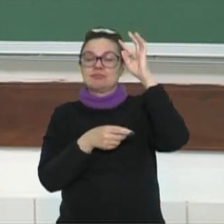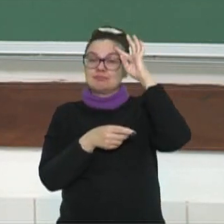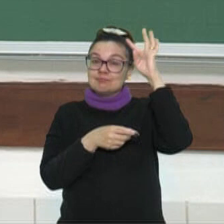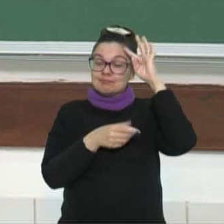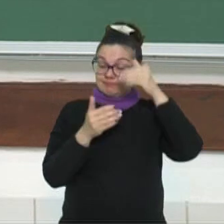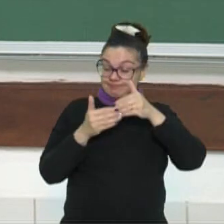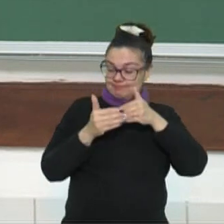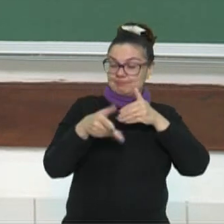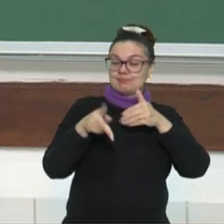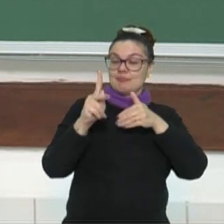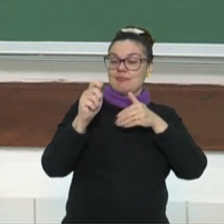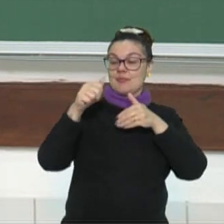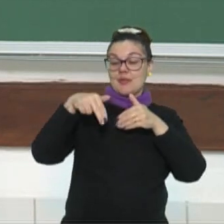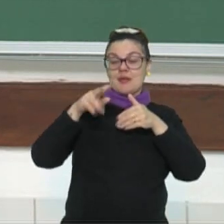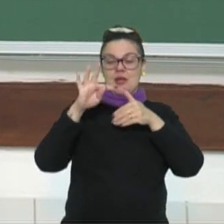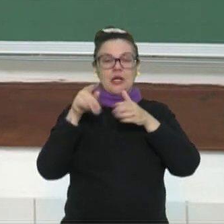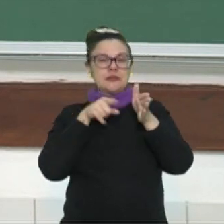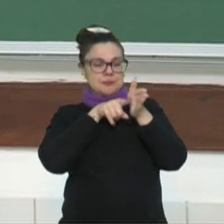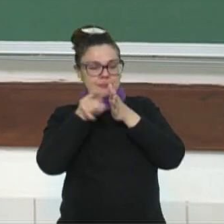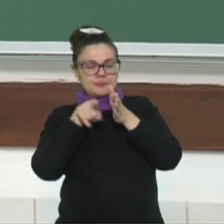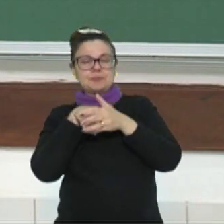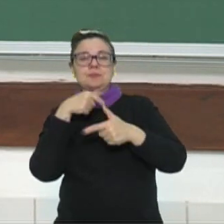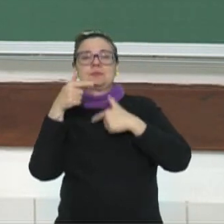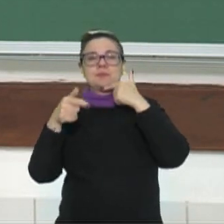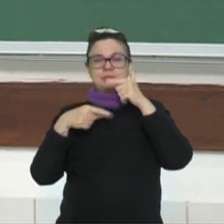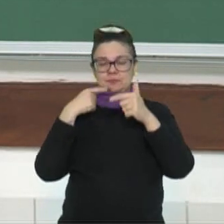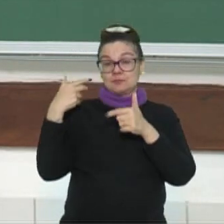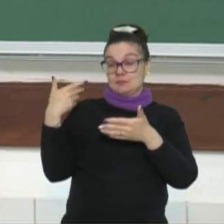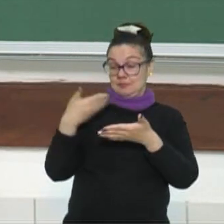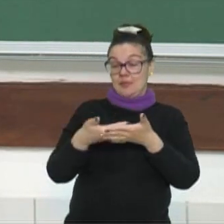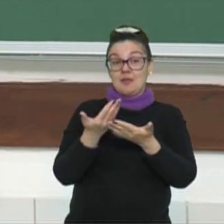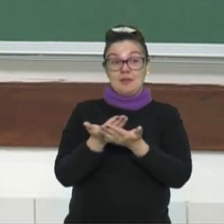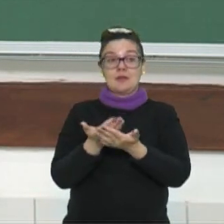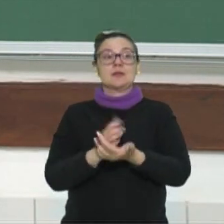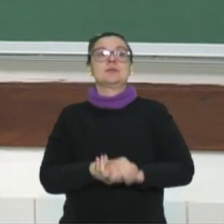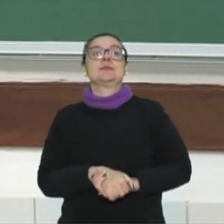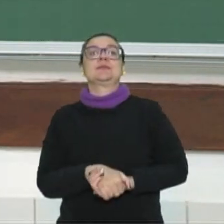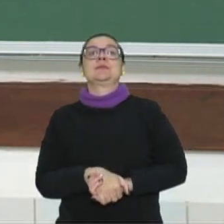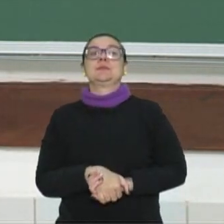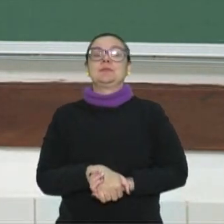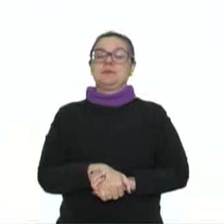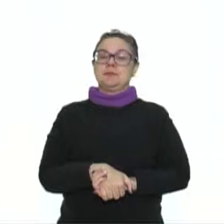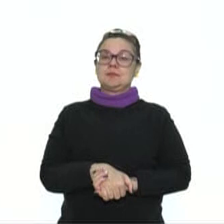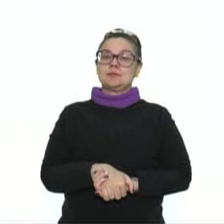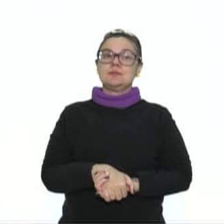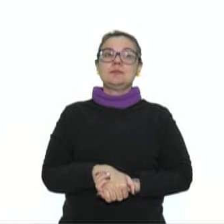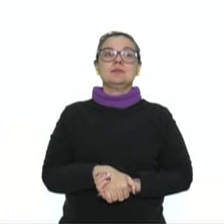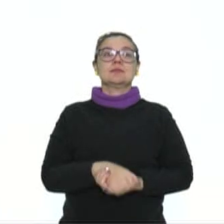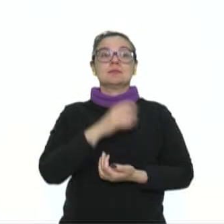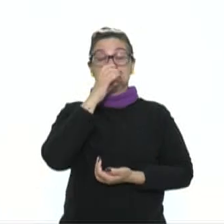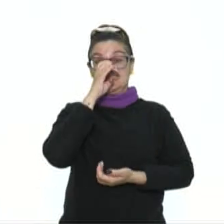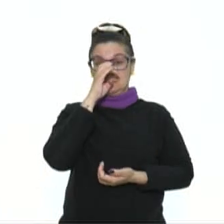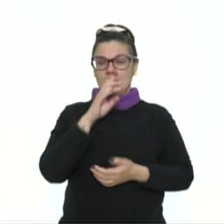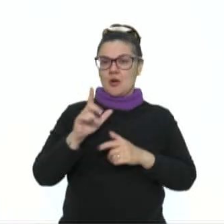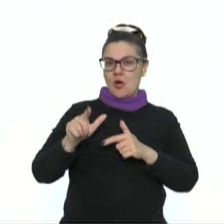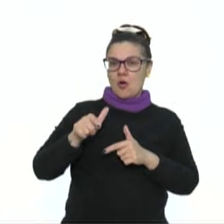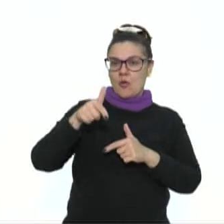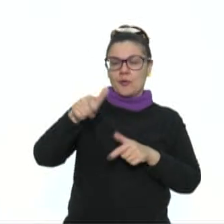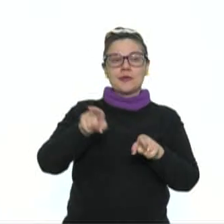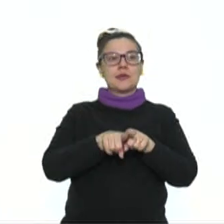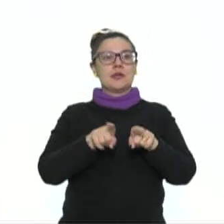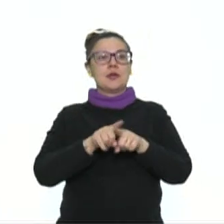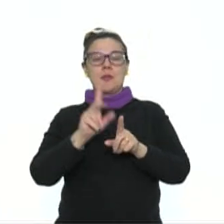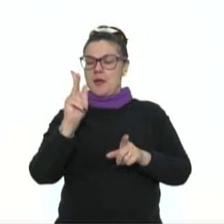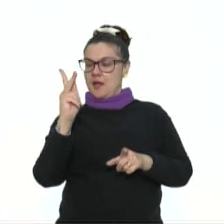Kant e retome essas questões que nós refletimos nas últimas aulas. Uma outra coisa importante foi trazida